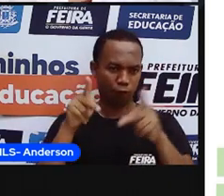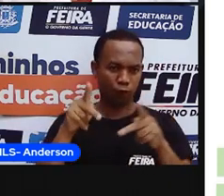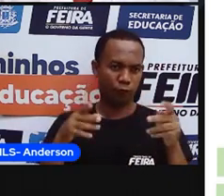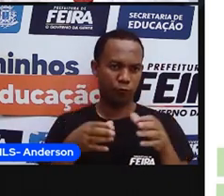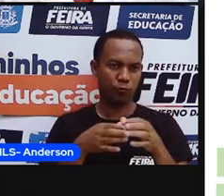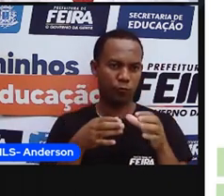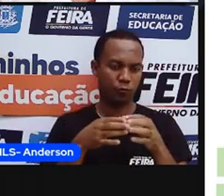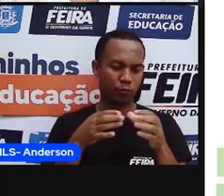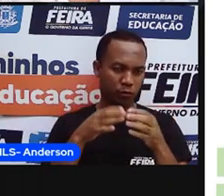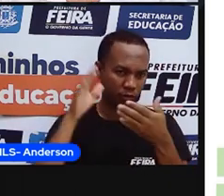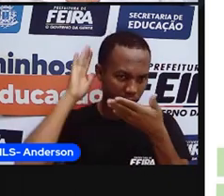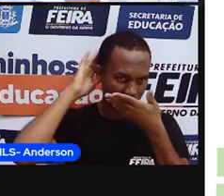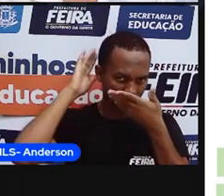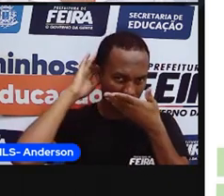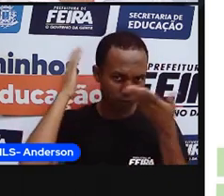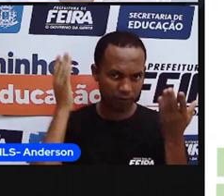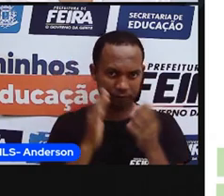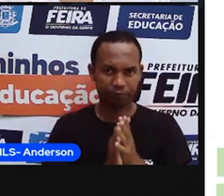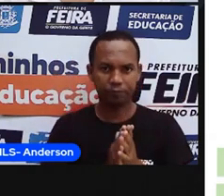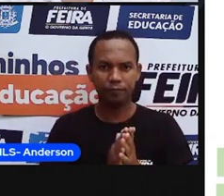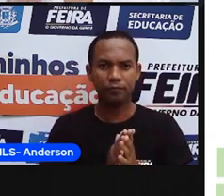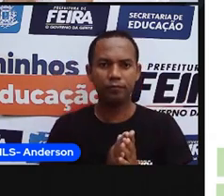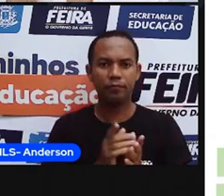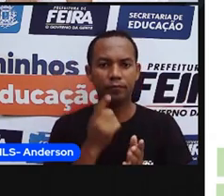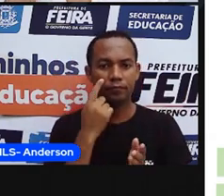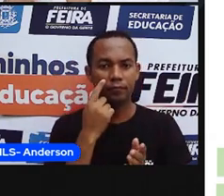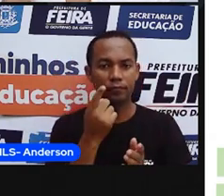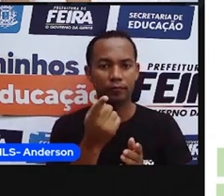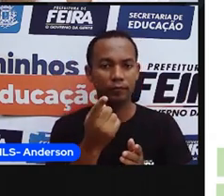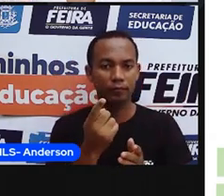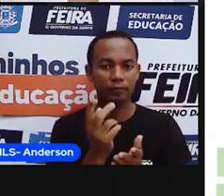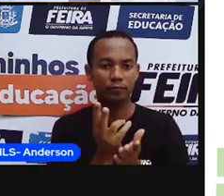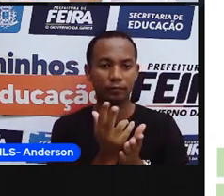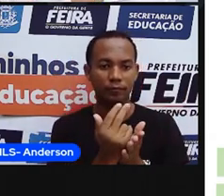indígenas. E olha só essa imagem aí, que bacana, né?